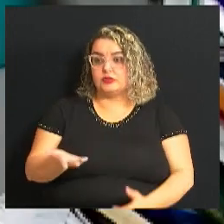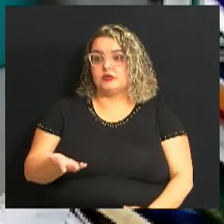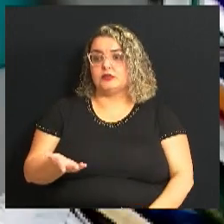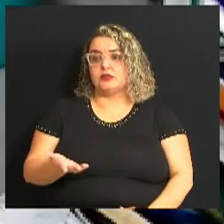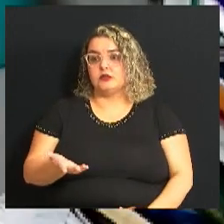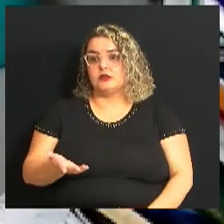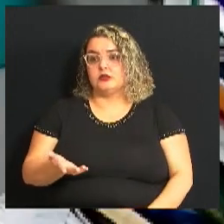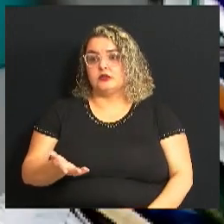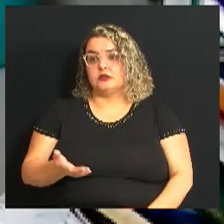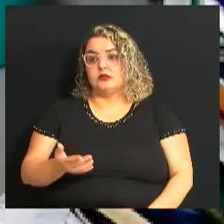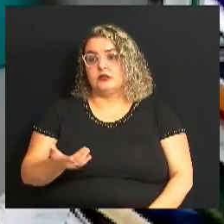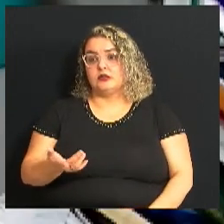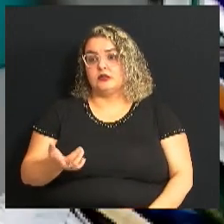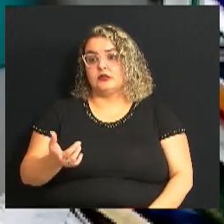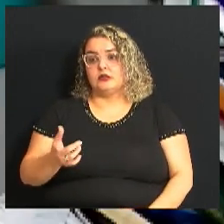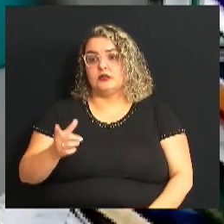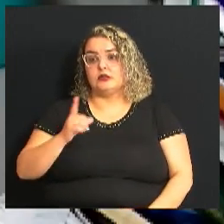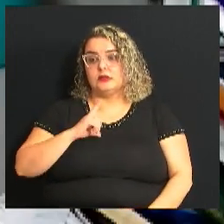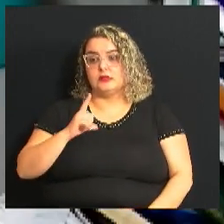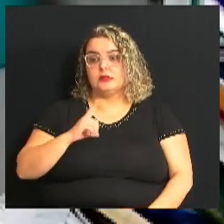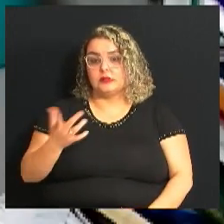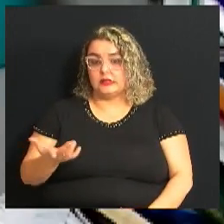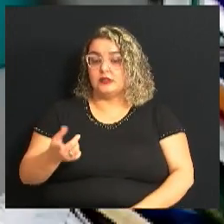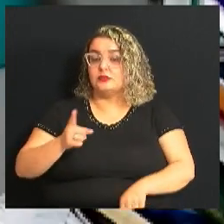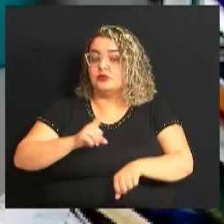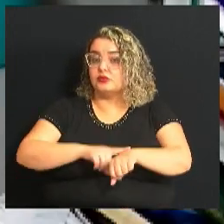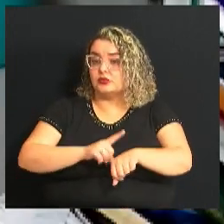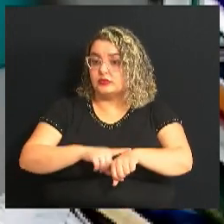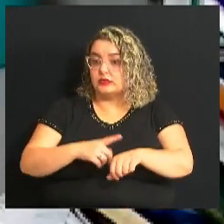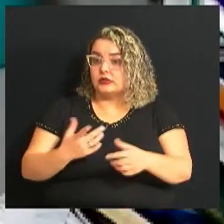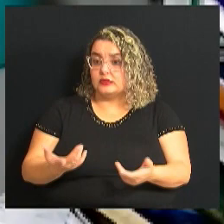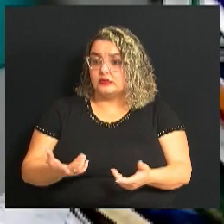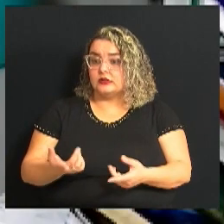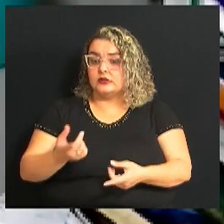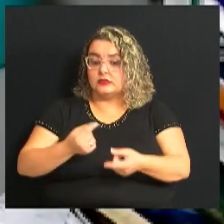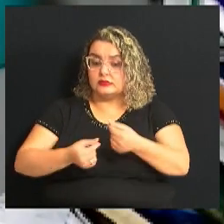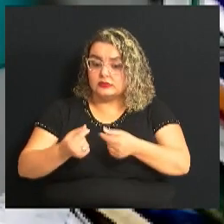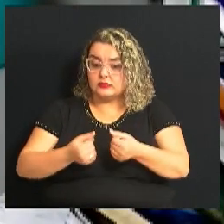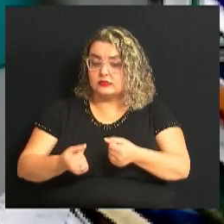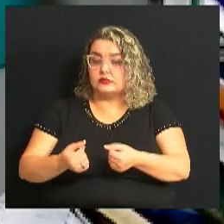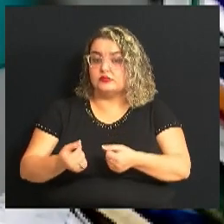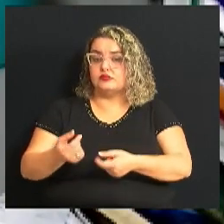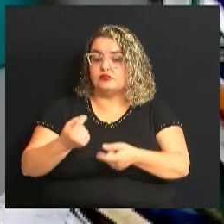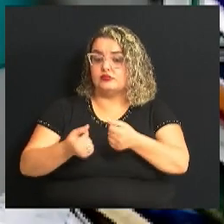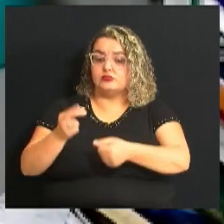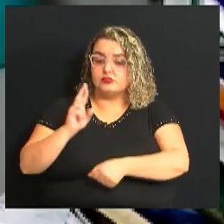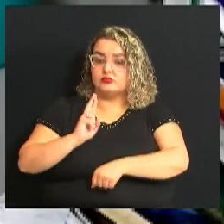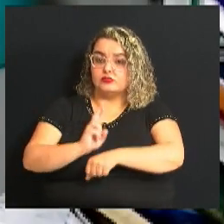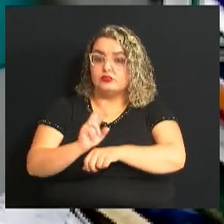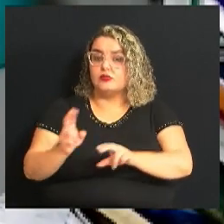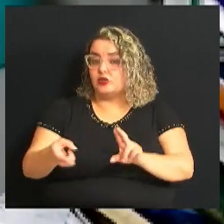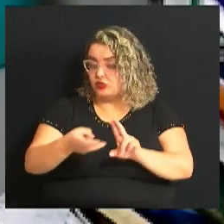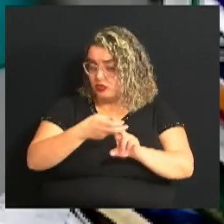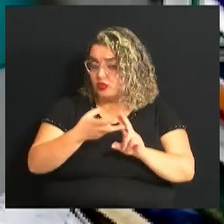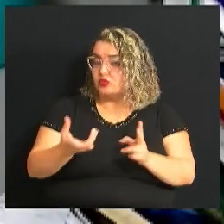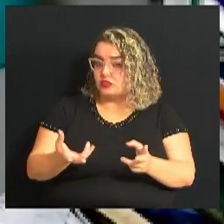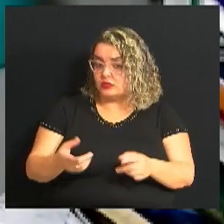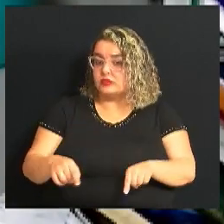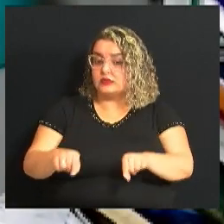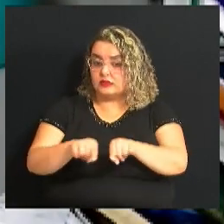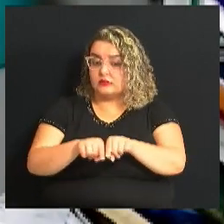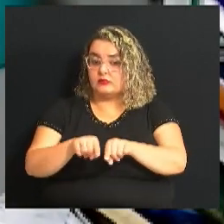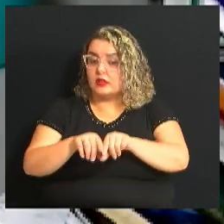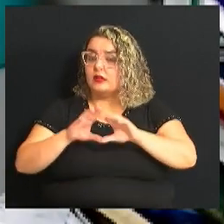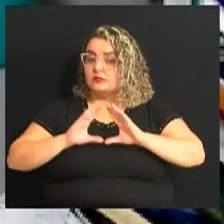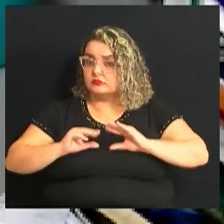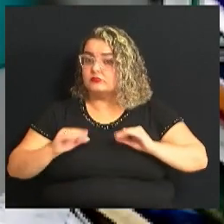isso acaba ganhando tempo, economizando recursos para o Sistema Único de Saúde e dando conforto também